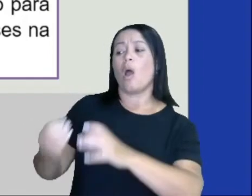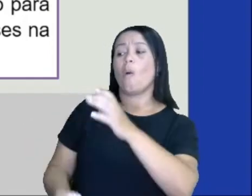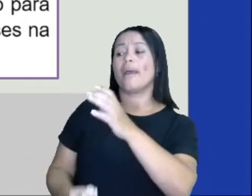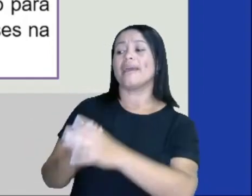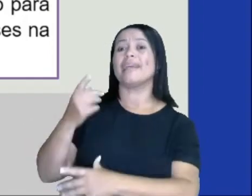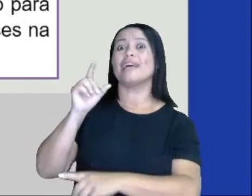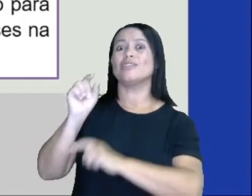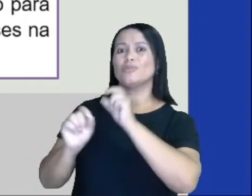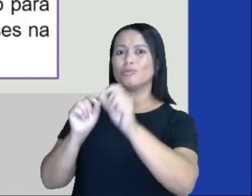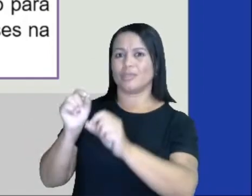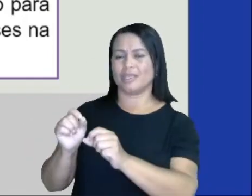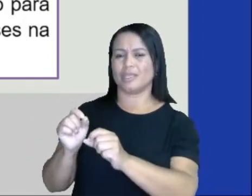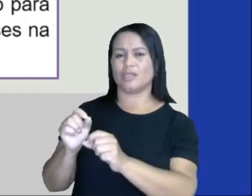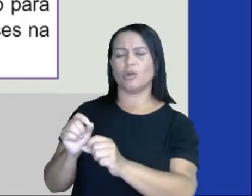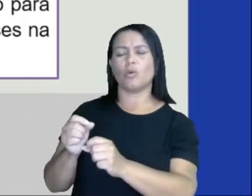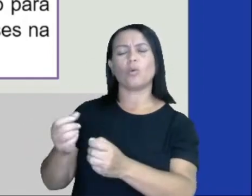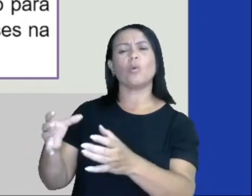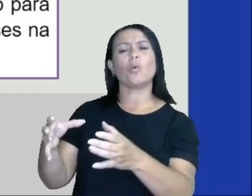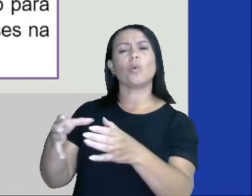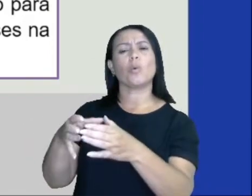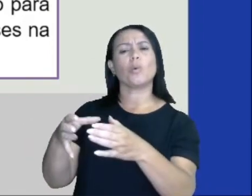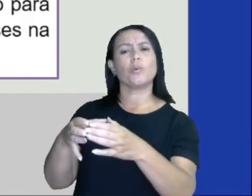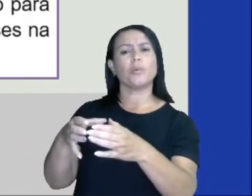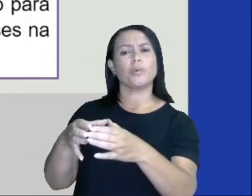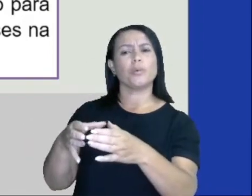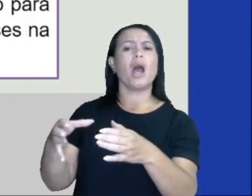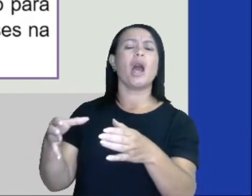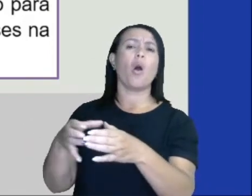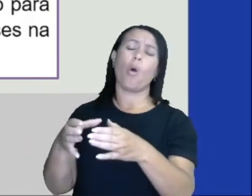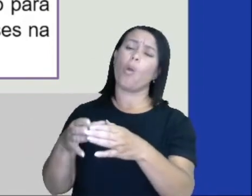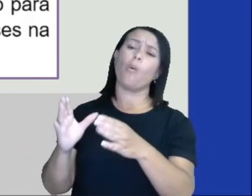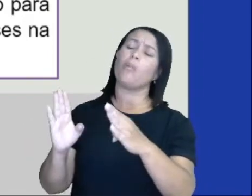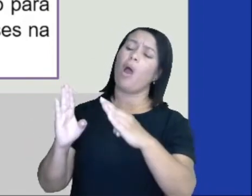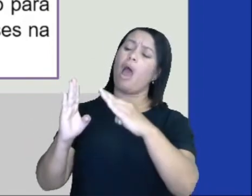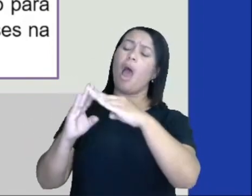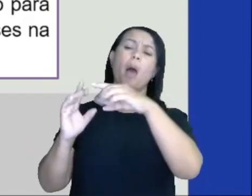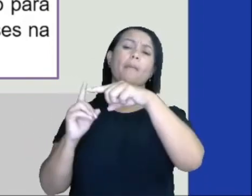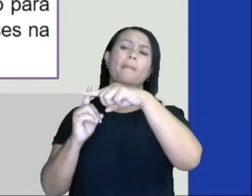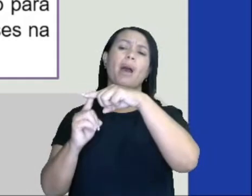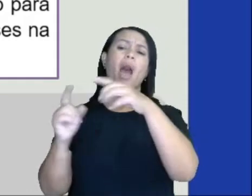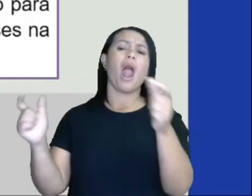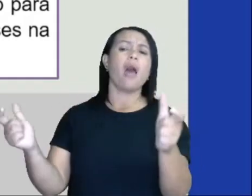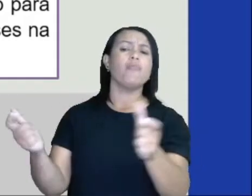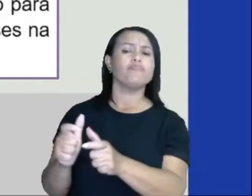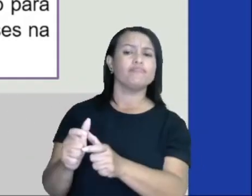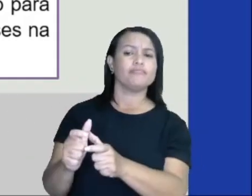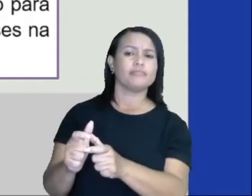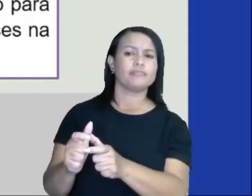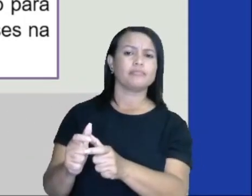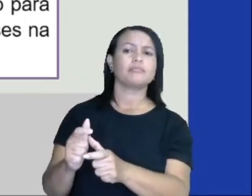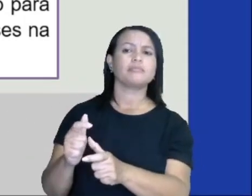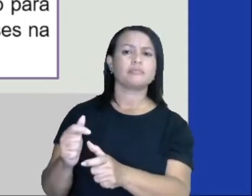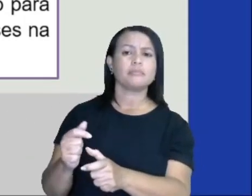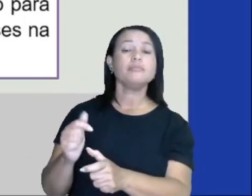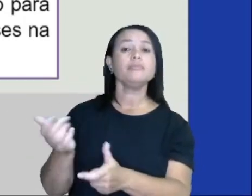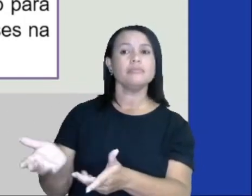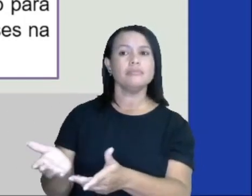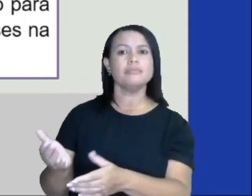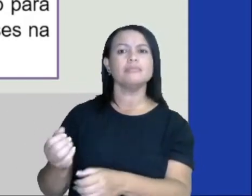uma freguesia. O que é uma freguesia, pessoal? É uma paróquia pequenininha, tá? Que logo foi elevada à